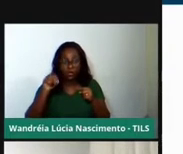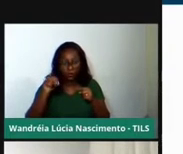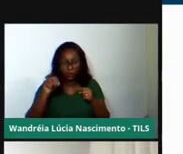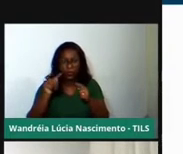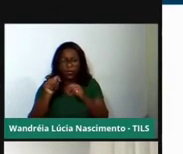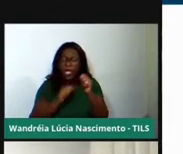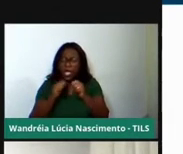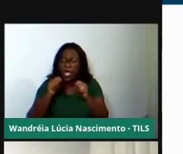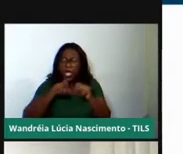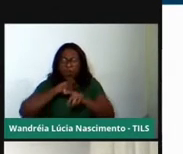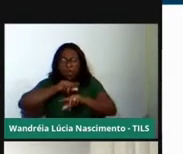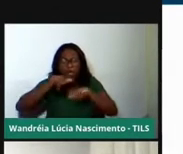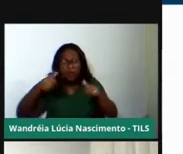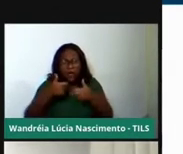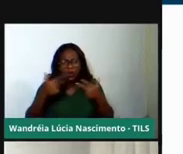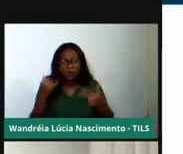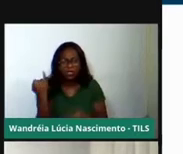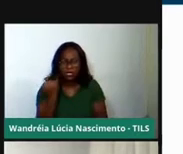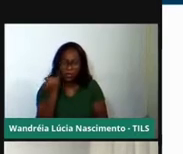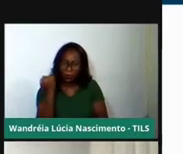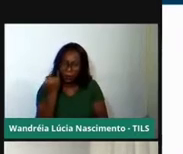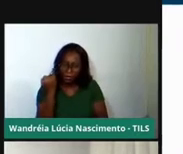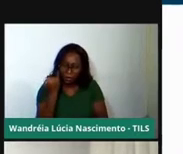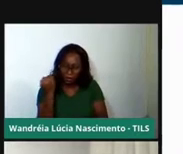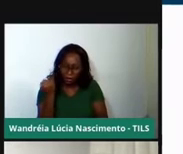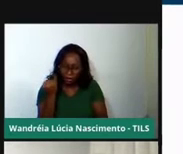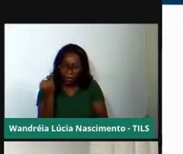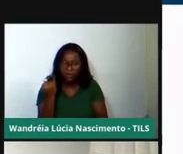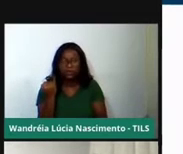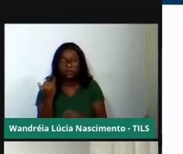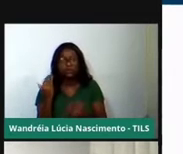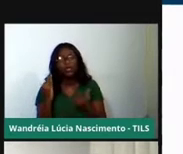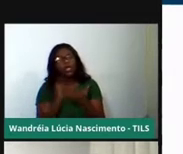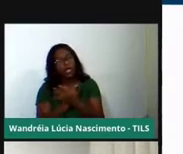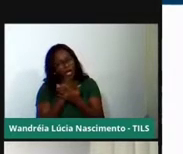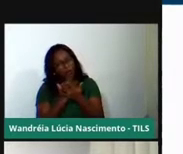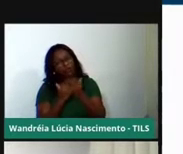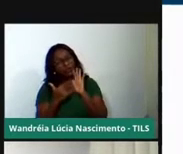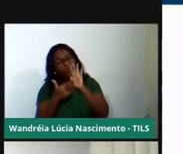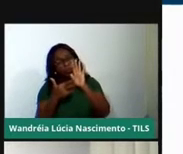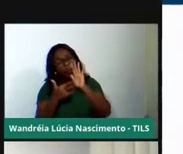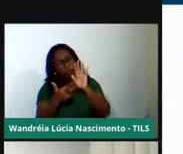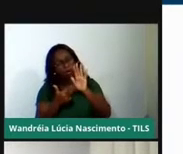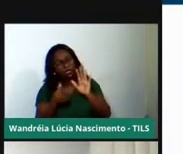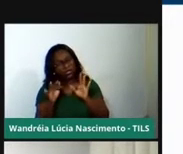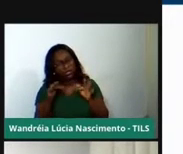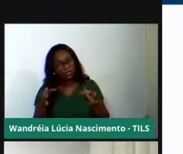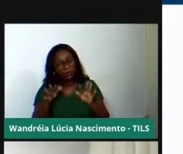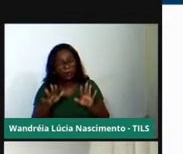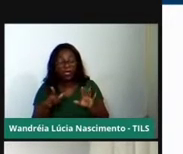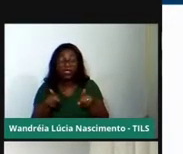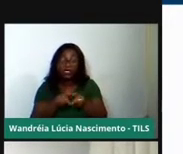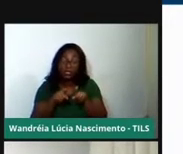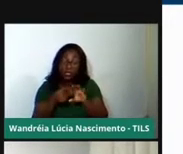pontos importantes. Eu destaquei alguns de forma mais genérica, lembrando que o endotélio também possui